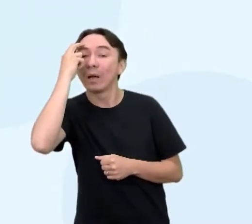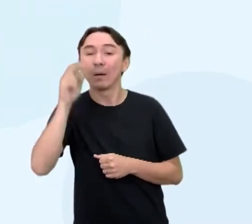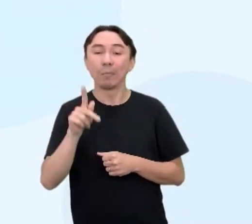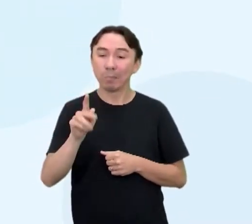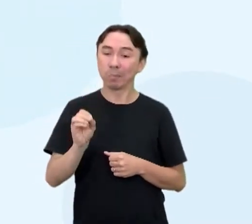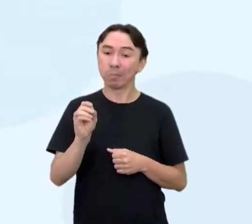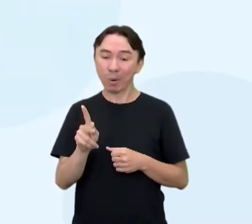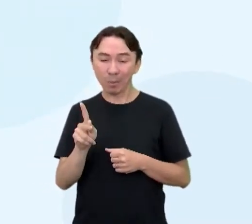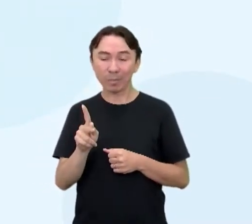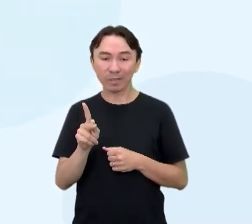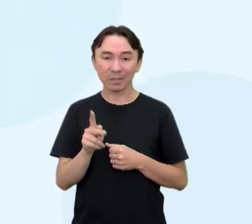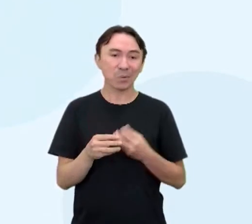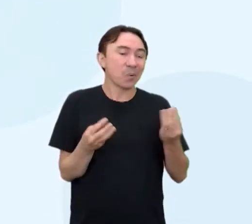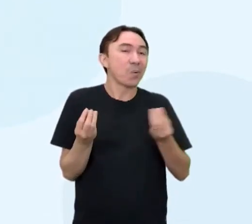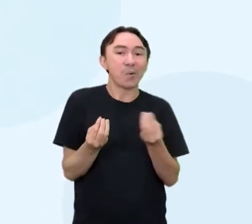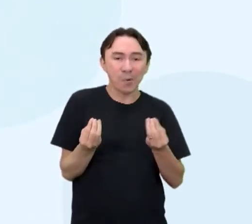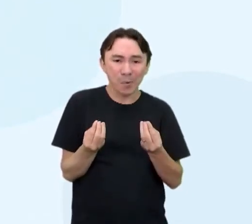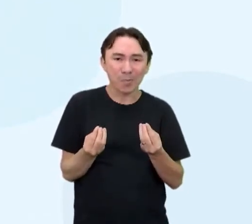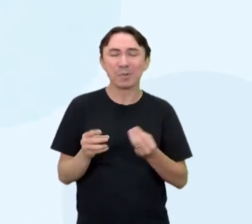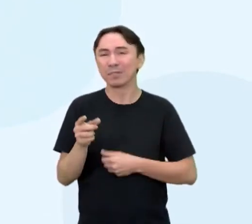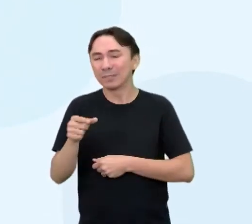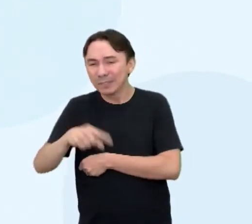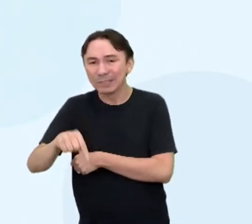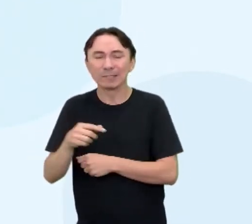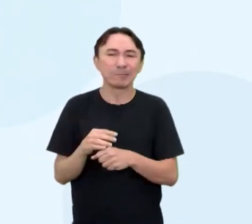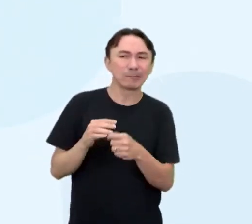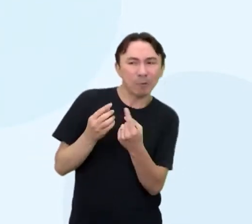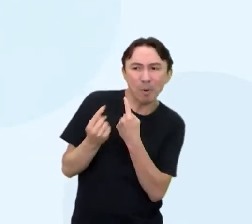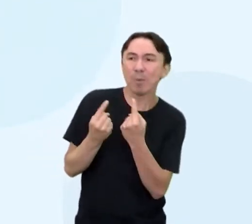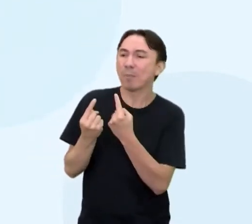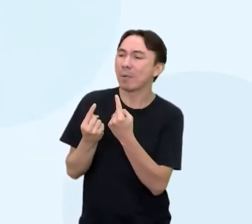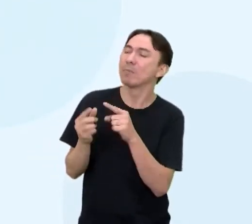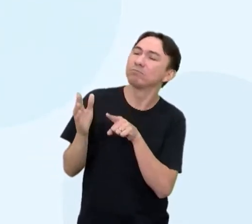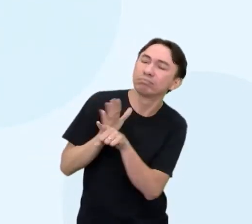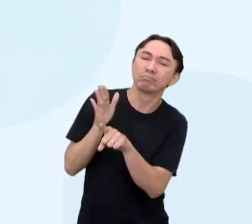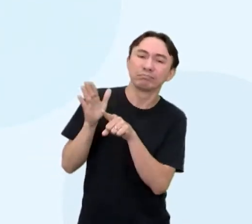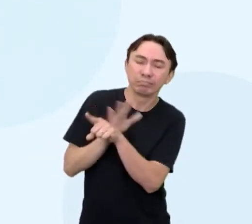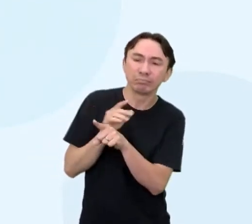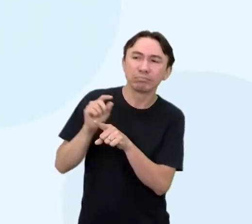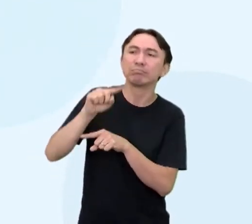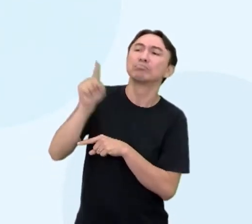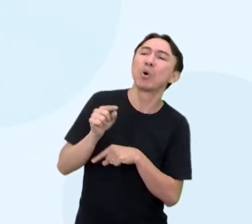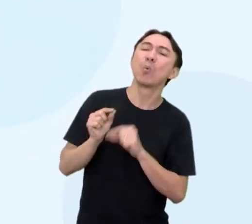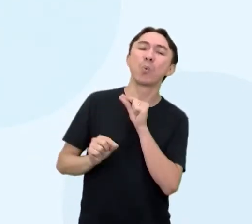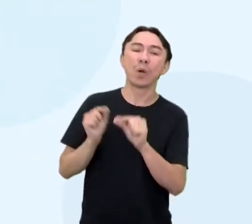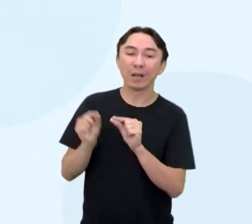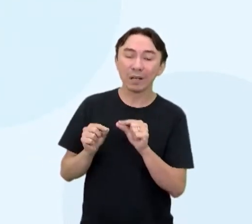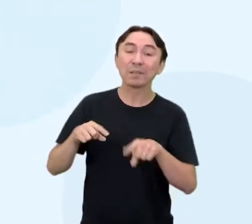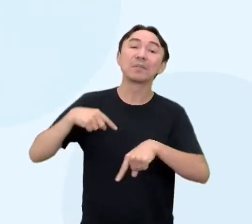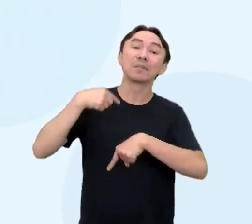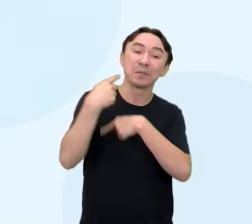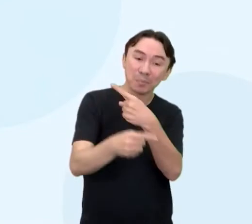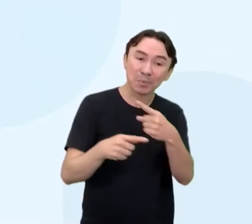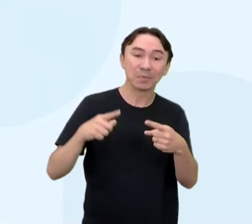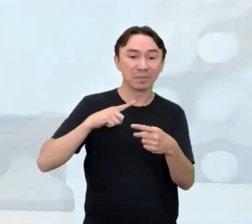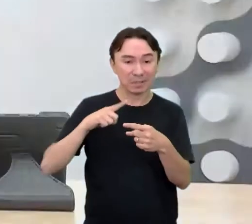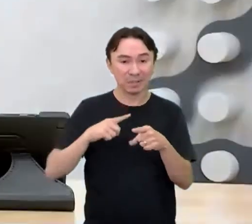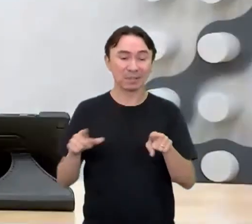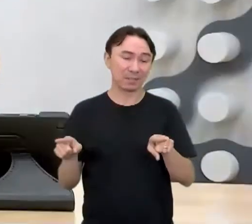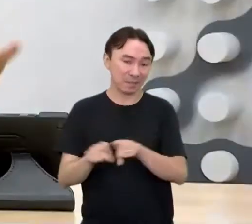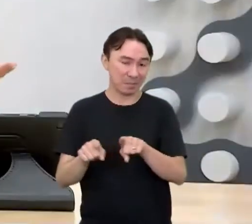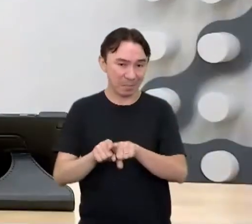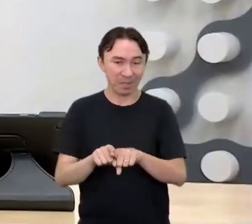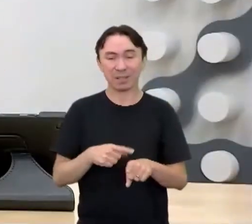aprofundamento, foi o que é cultura pop, porque a gente discutiu, questionou, né, e depois a prof. Fabi também veio aqui, as narrativas da cultura pop, e a gente falou